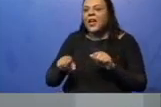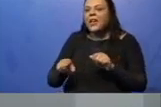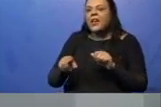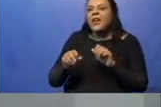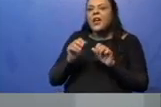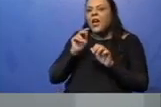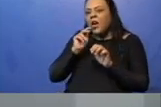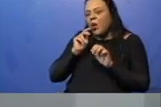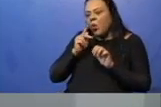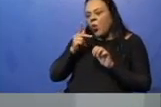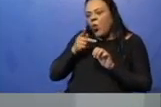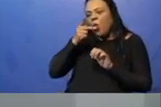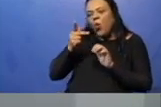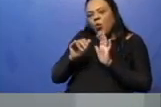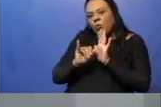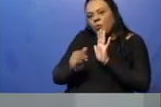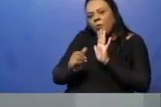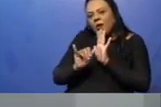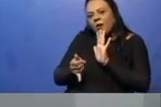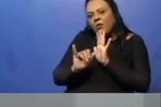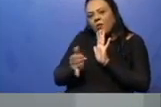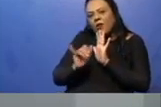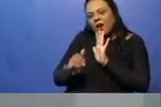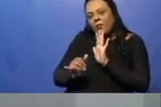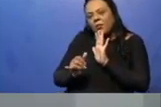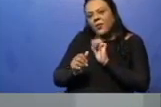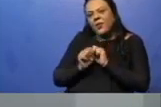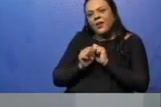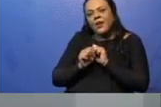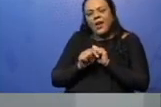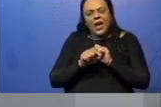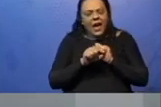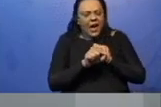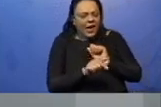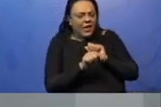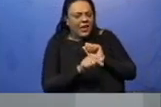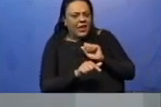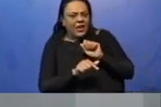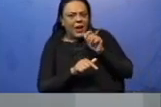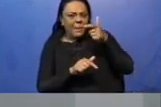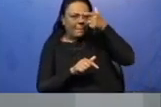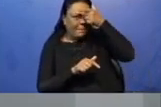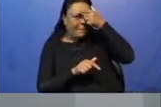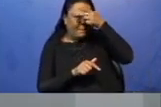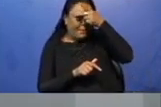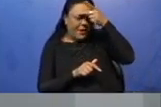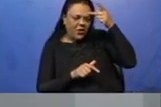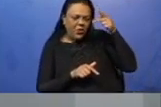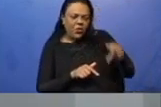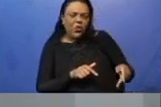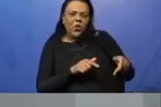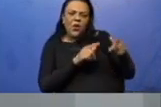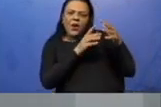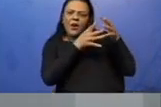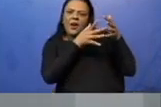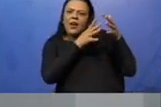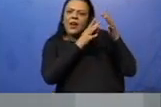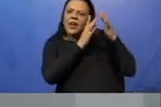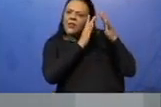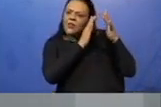explícito. Então, quando eu vou contar essa historinha, a pessoa vai refletir sobre ela. É um puxão de orelha,